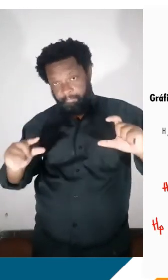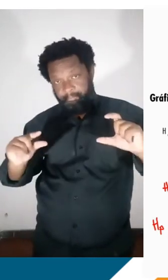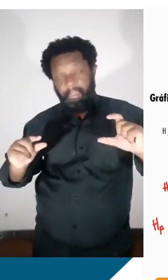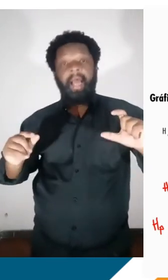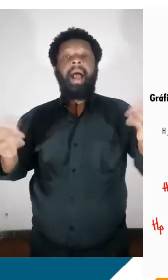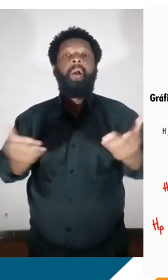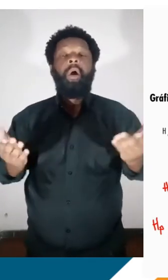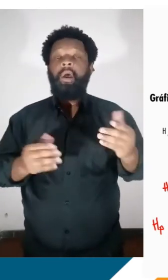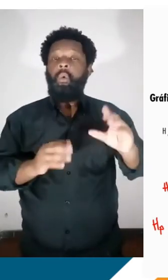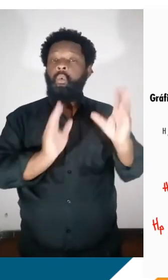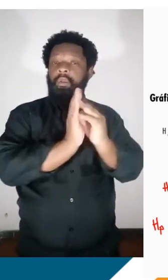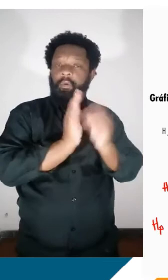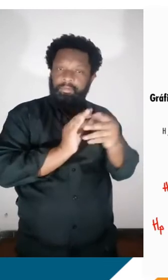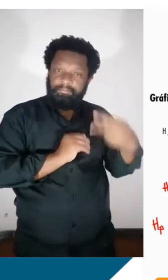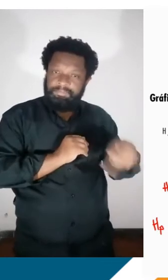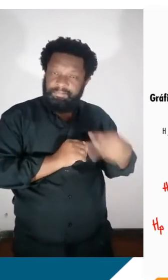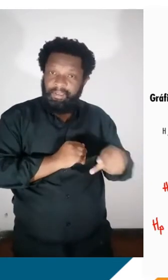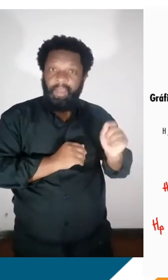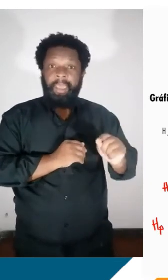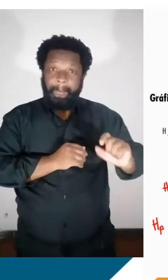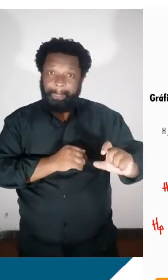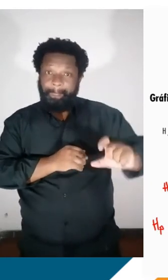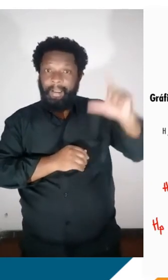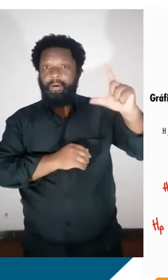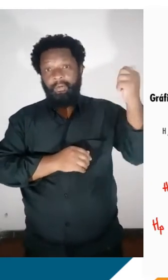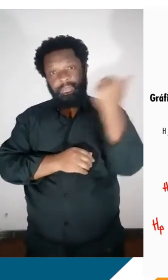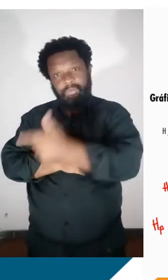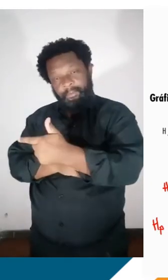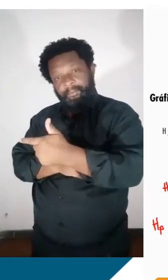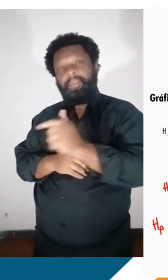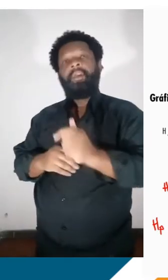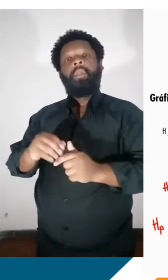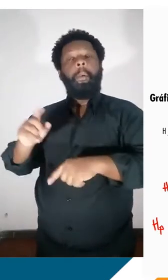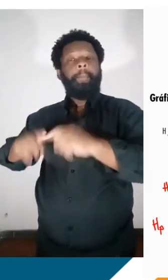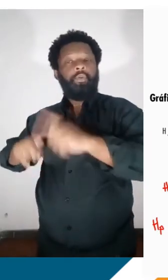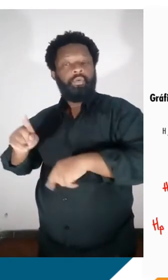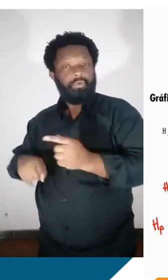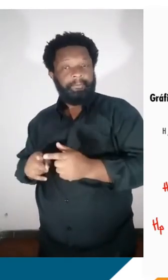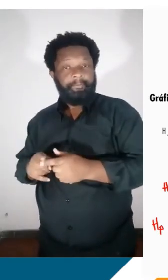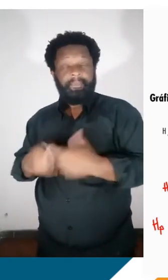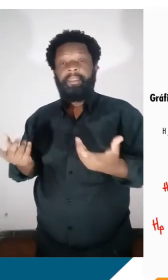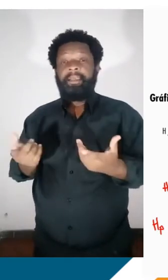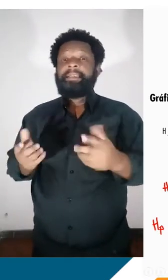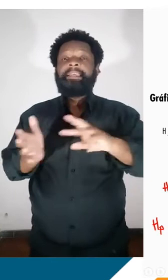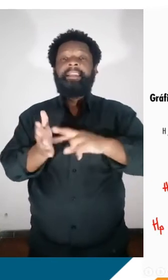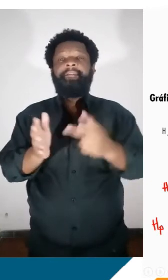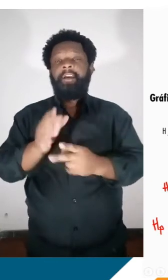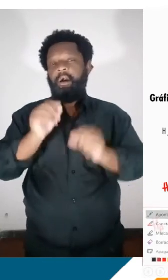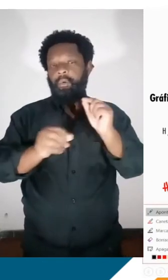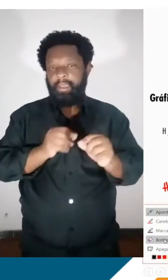conteúdo calórico dos teus reagentes é maior do que o conteúdo calórico dos teus produtos.